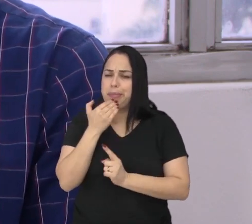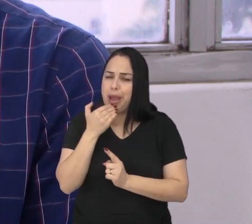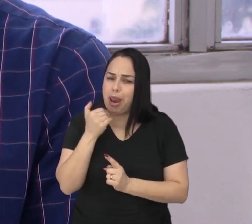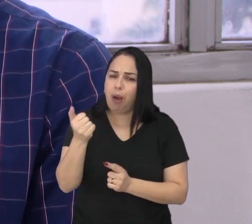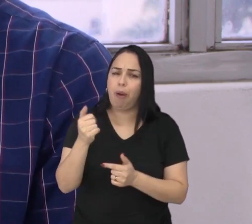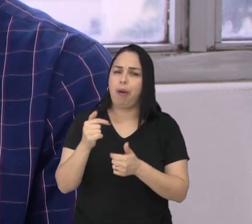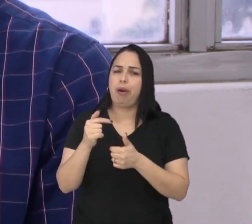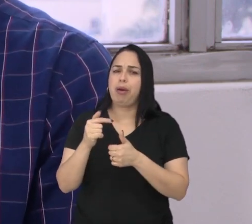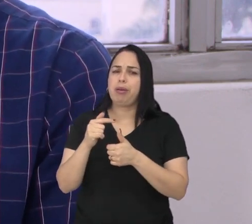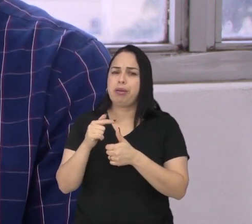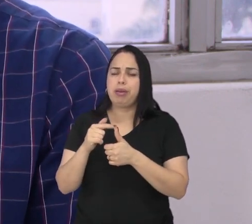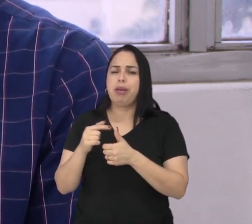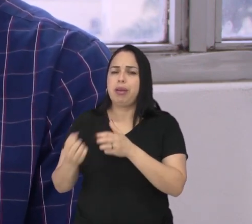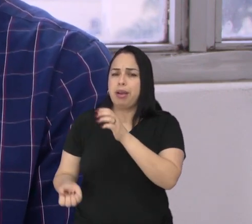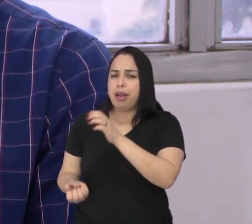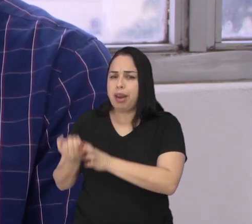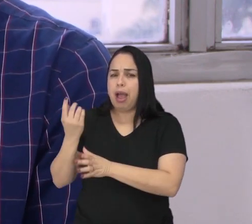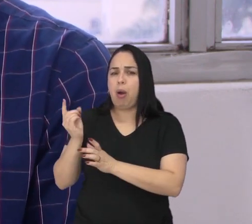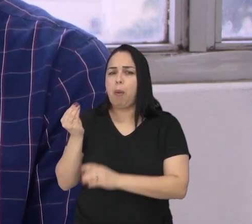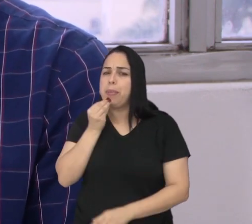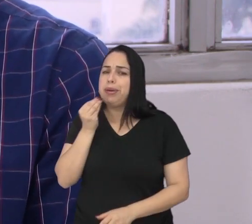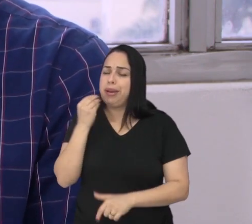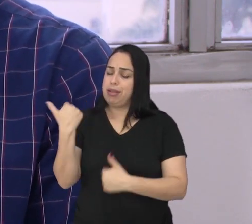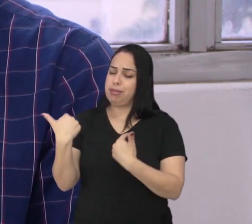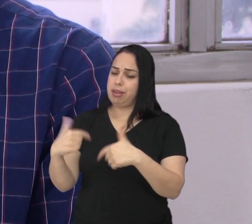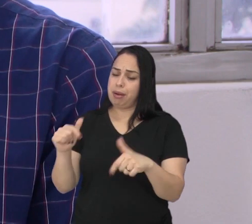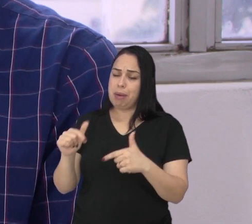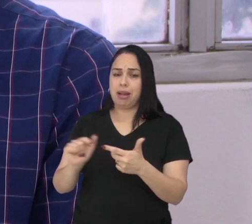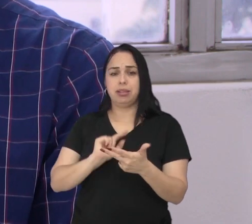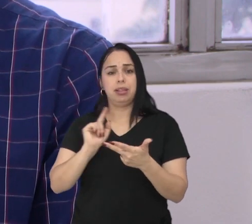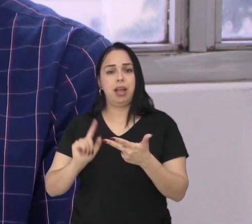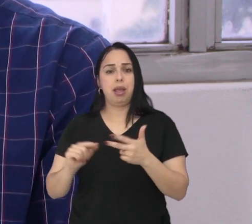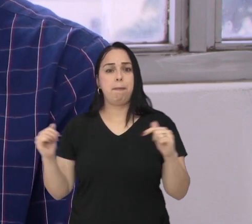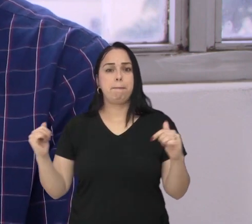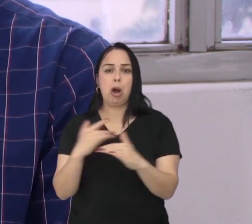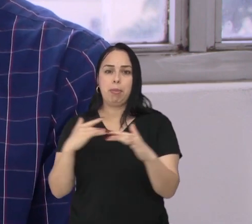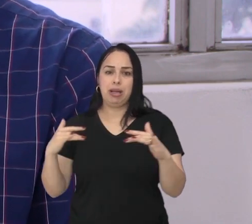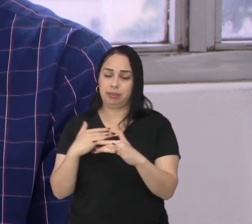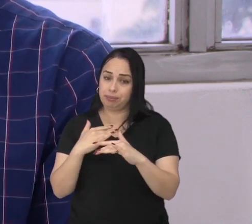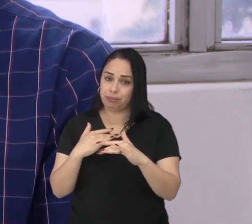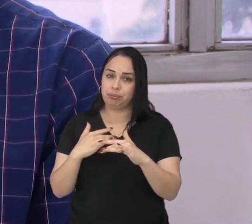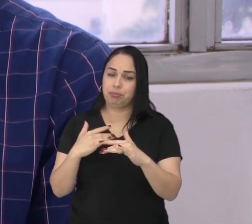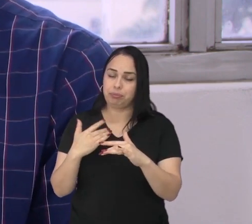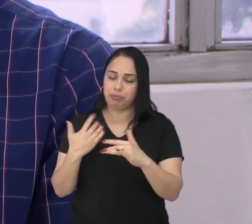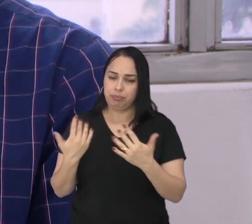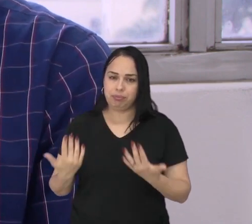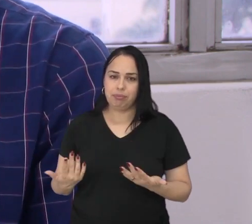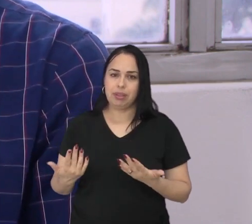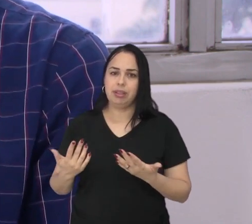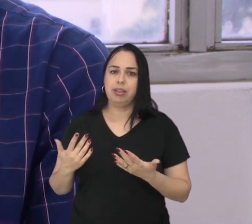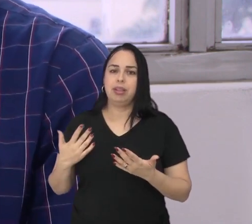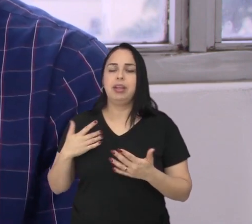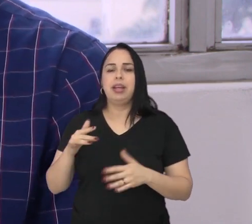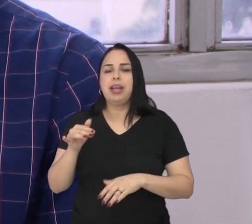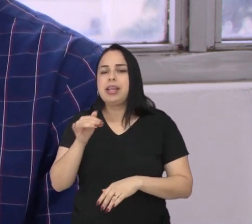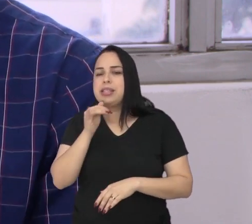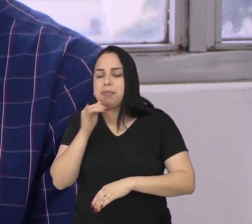de atendimentos, a criação de novos serviços nessa área e também de mobilidade, né? Então,